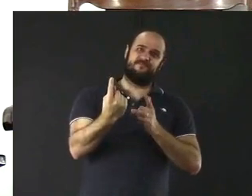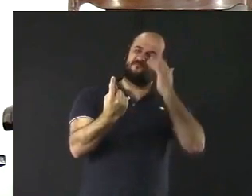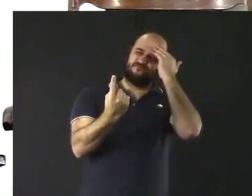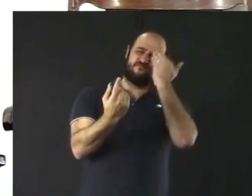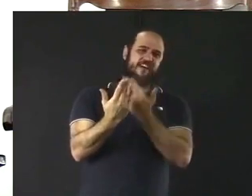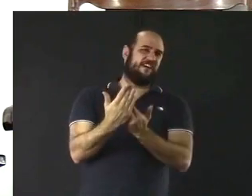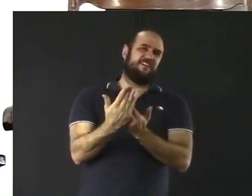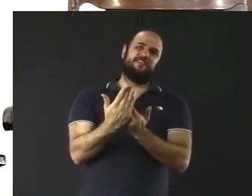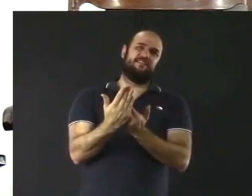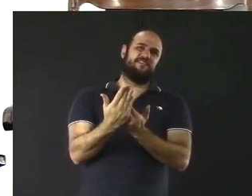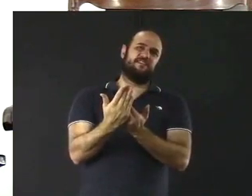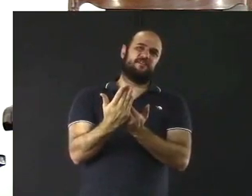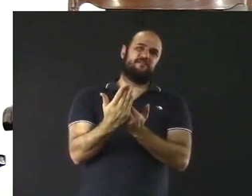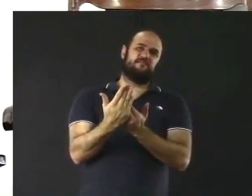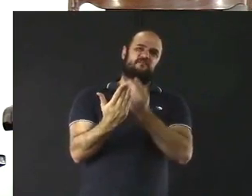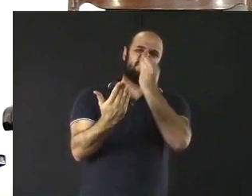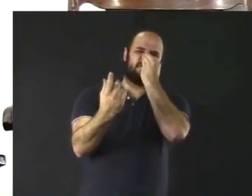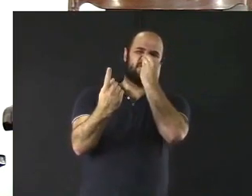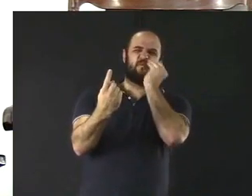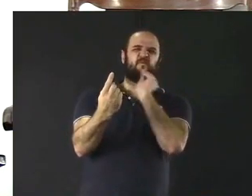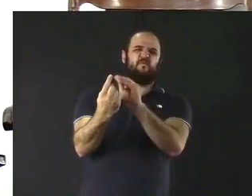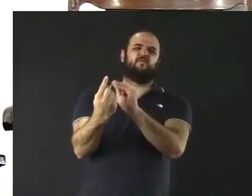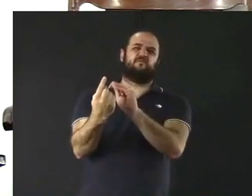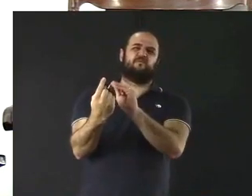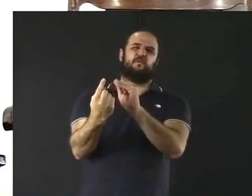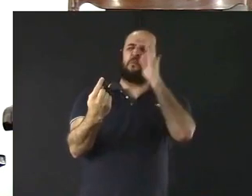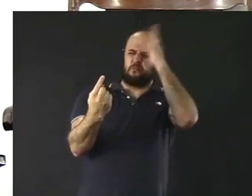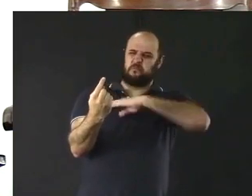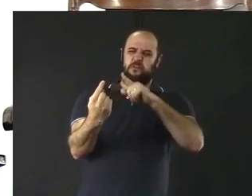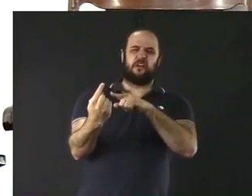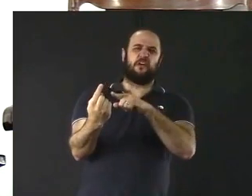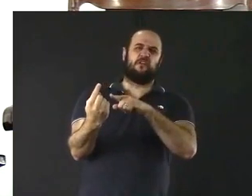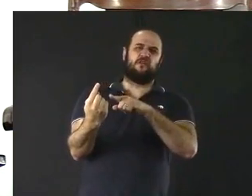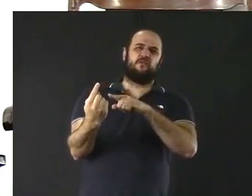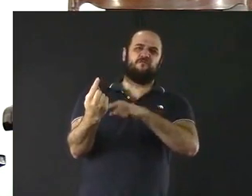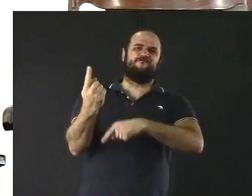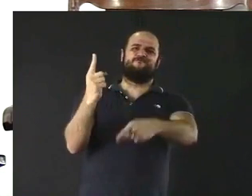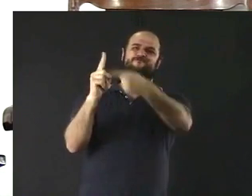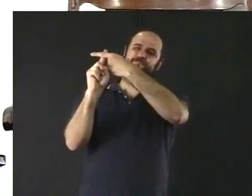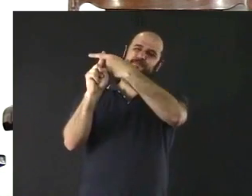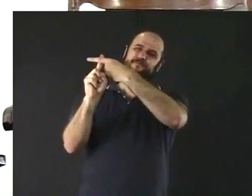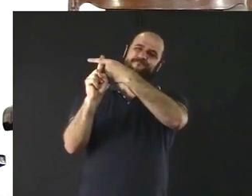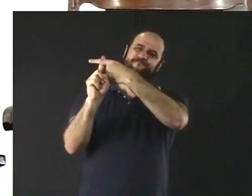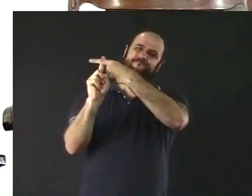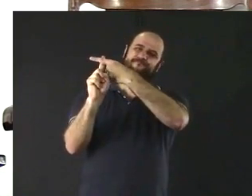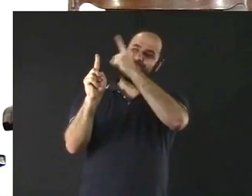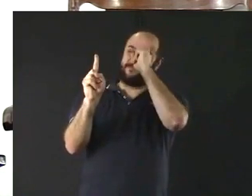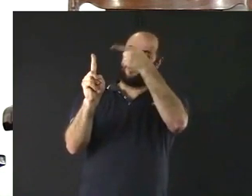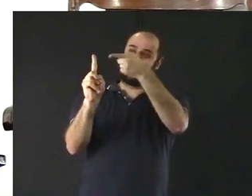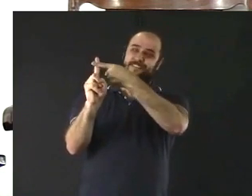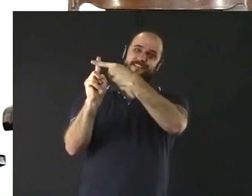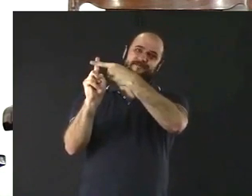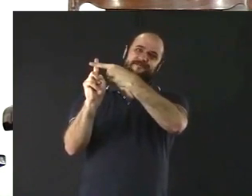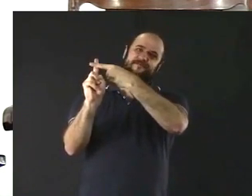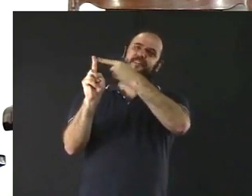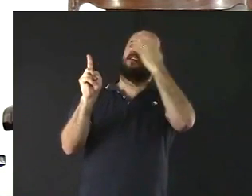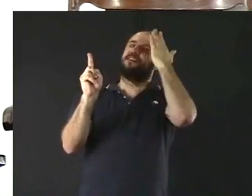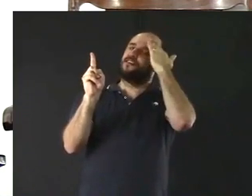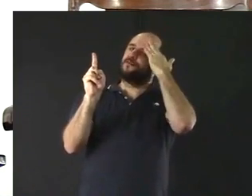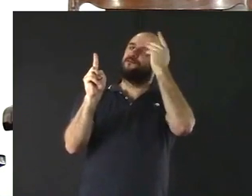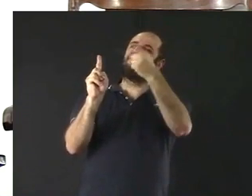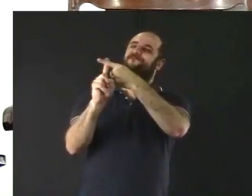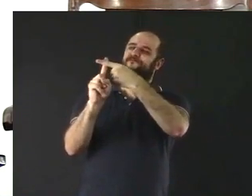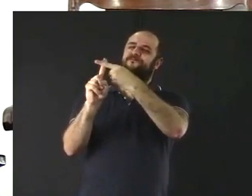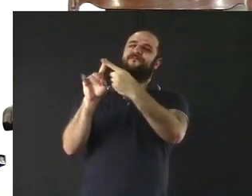maldito. E por ser maldito, ele deveria ser crucificado na cruz. E nós sabemos que na cruz, de